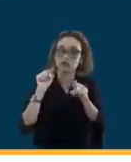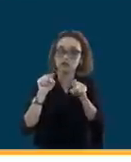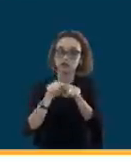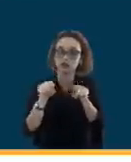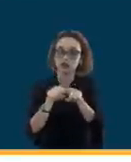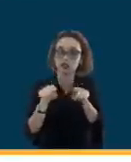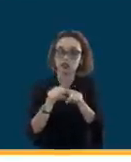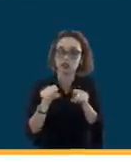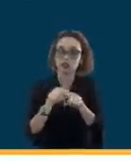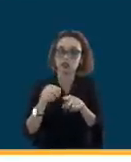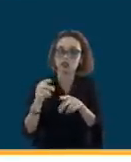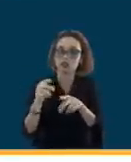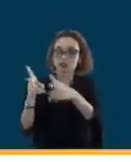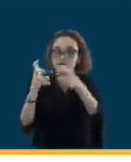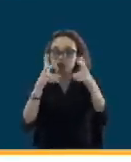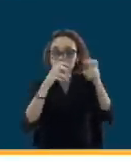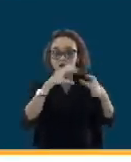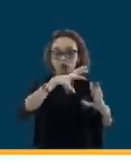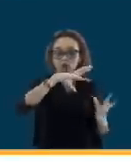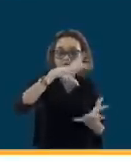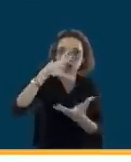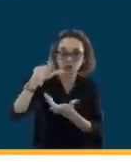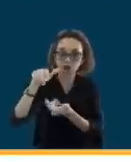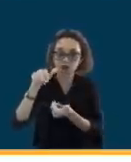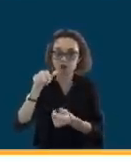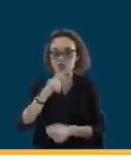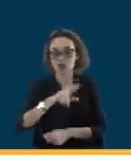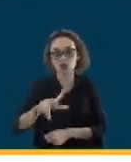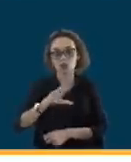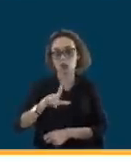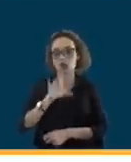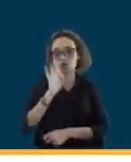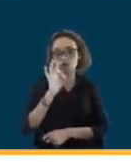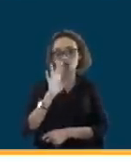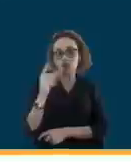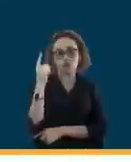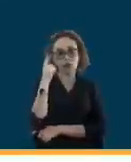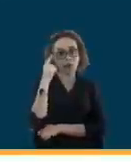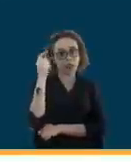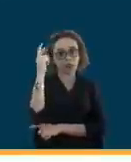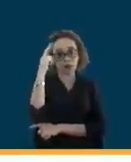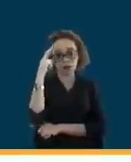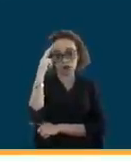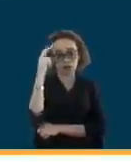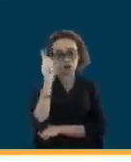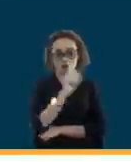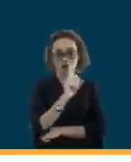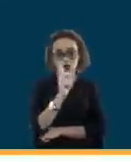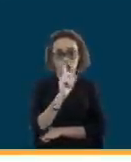mundo, não somente o pensamento racional,